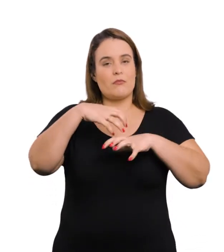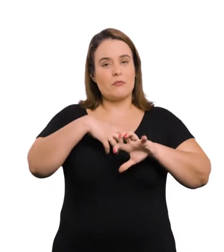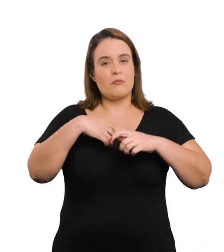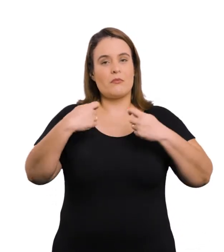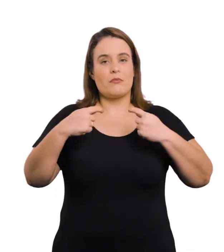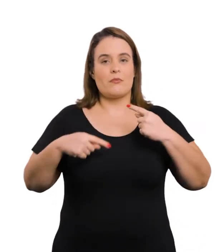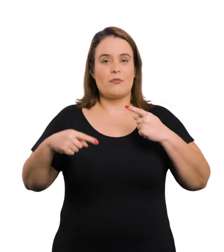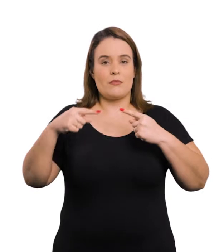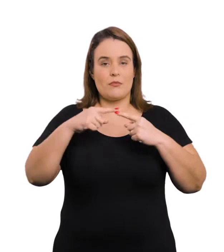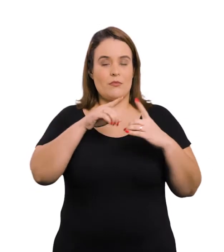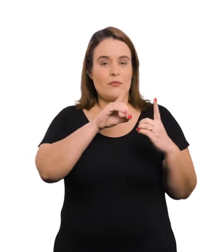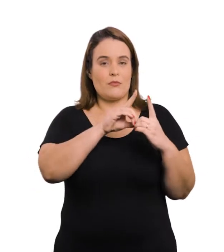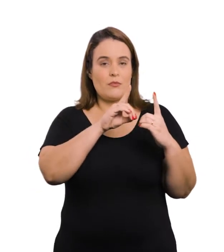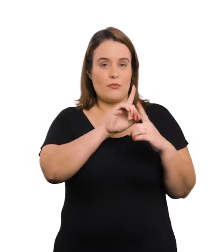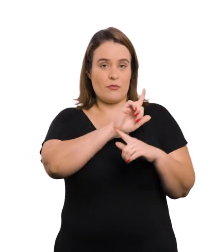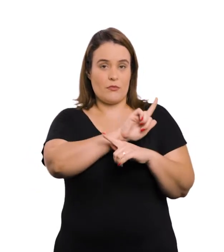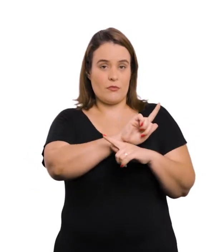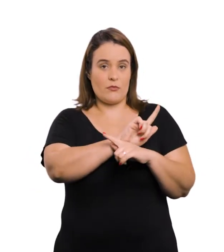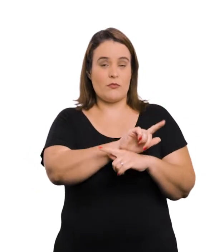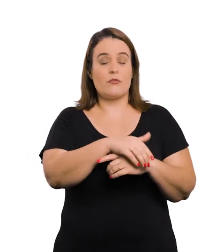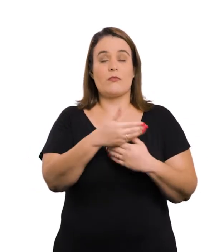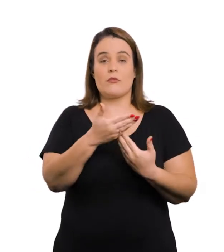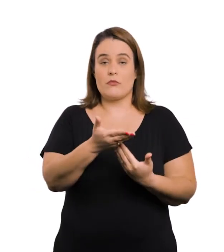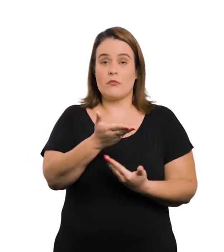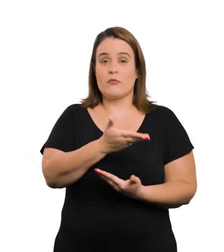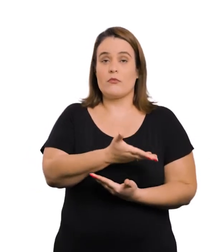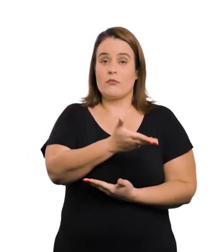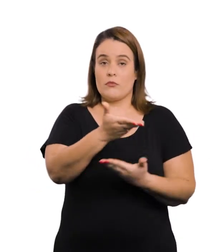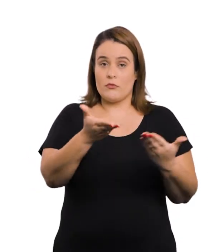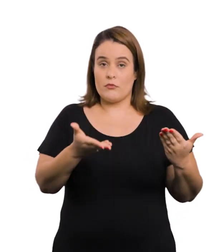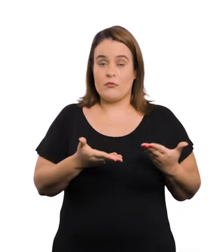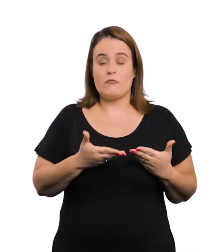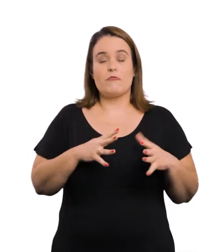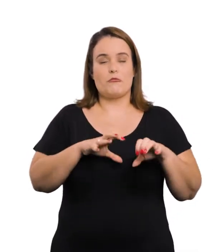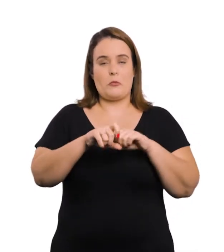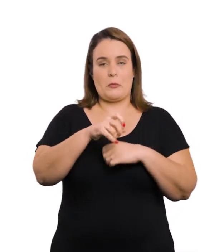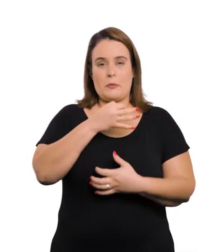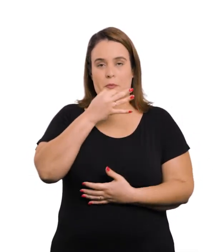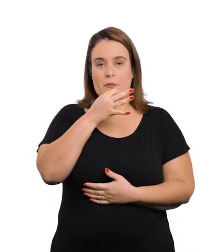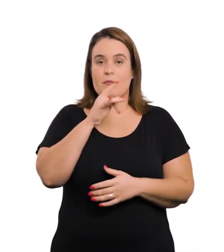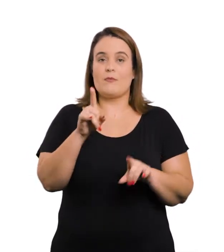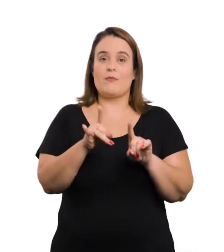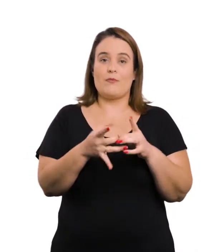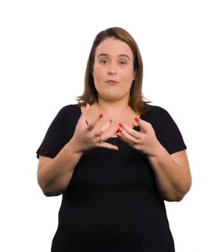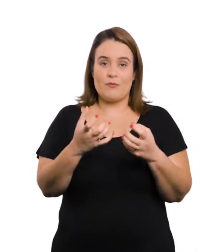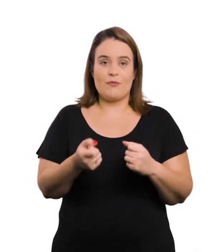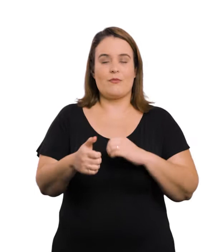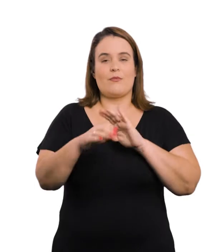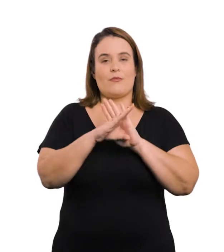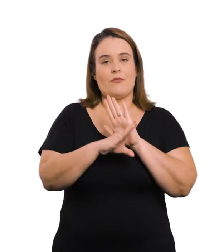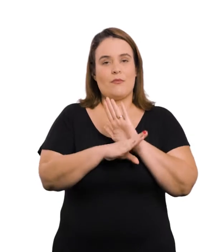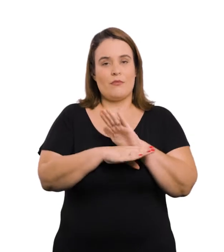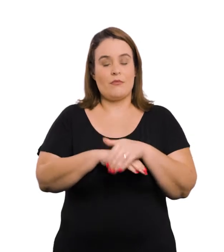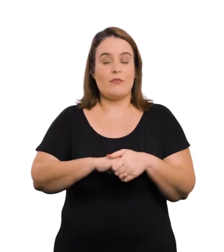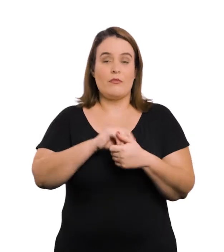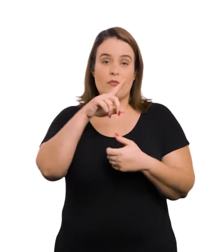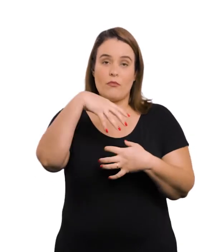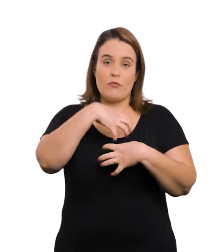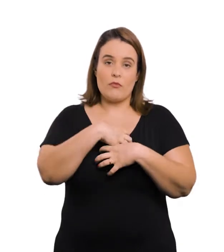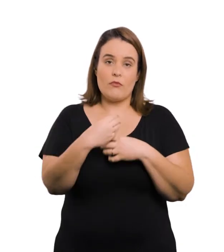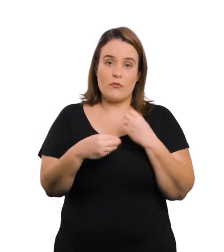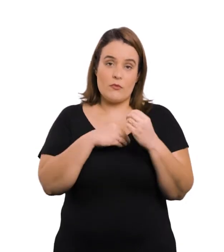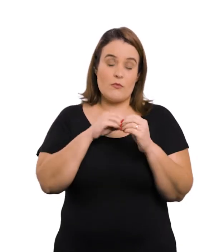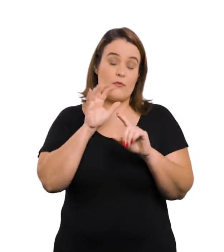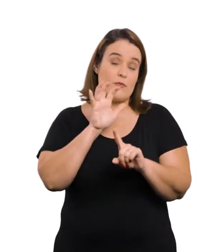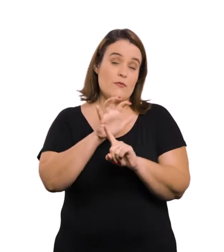deve objetivar atender tanto os gestores, uma vez que eles são formadores de opinião, e sua adesão ao programa é uma maneira